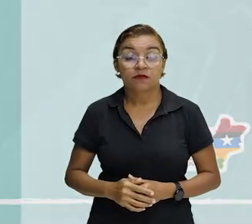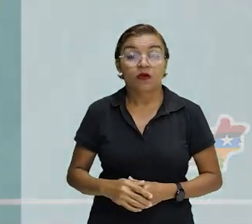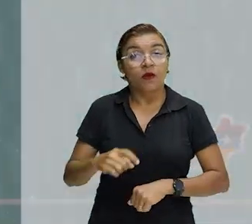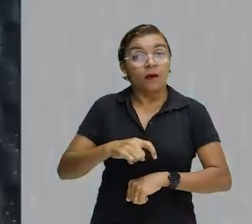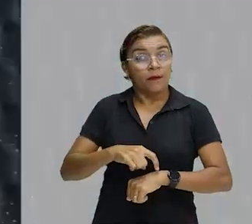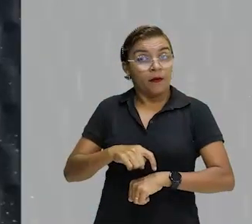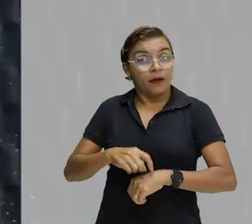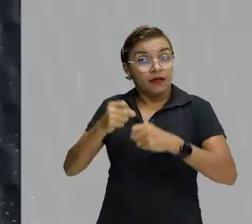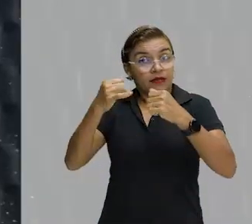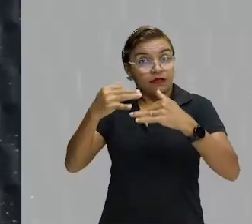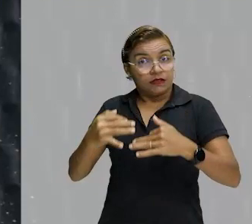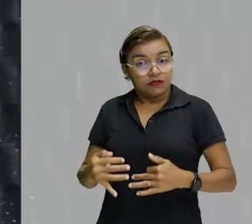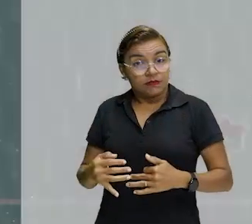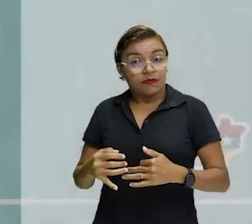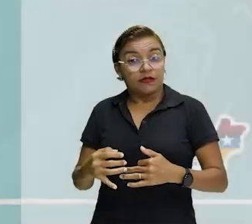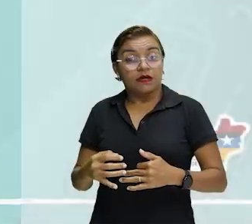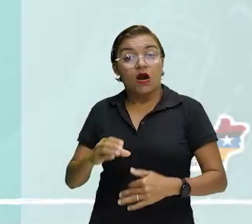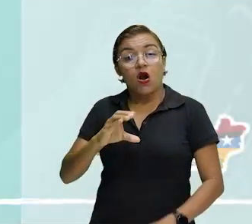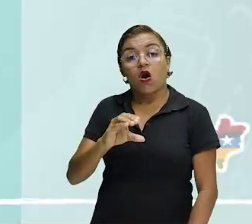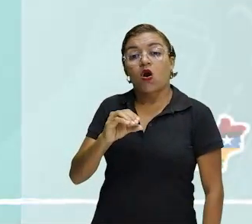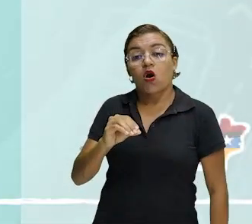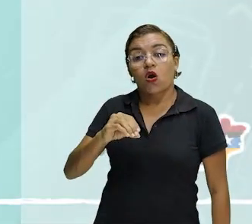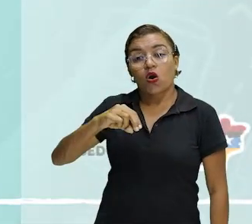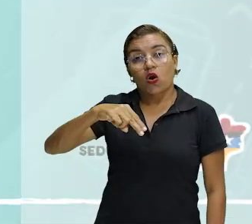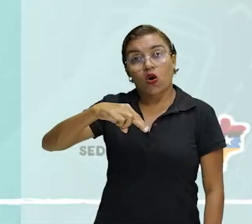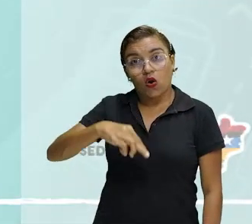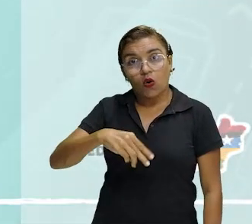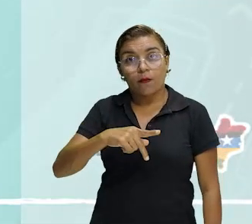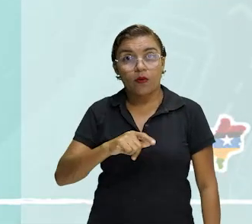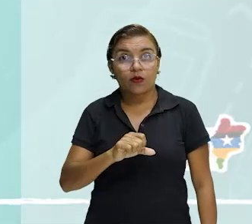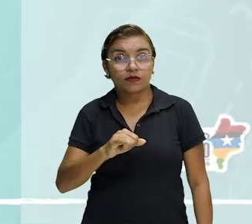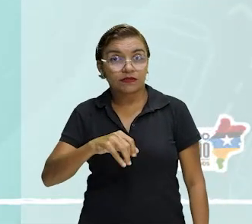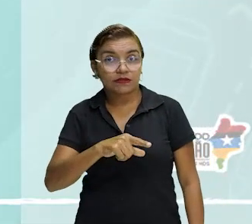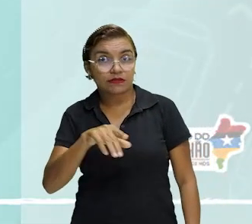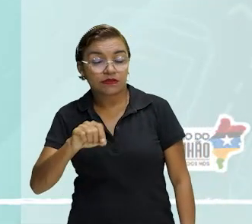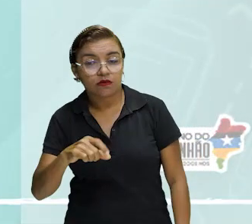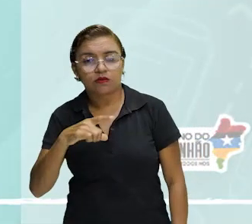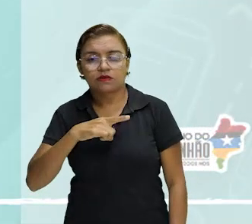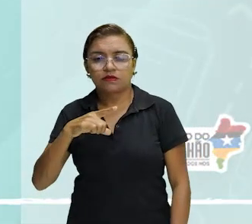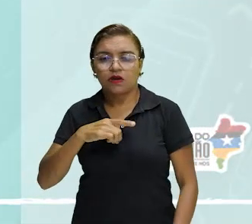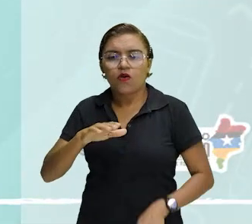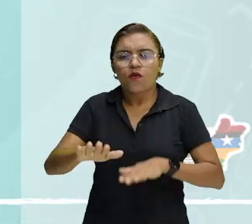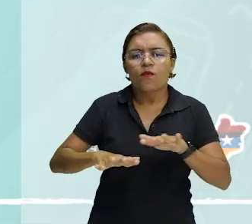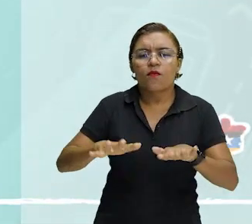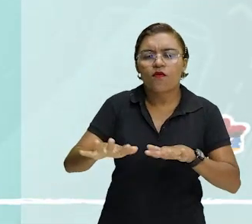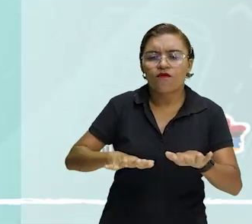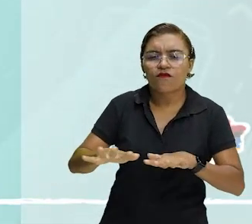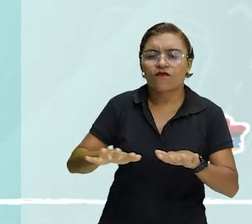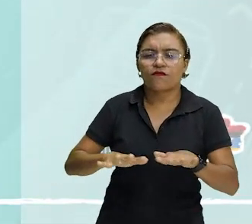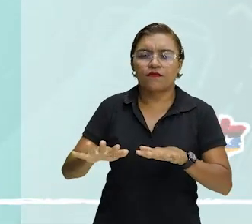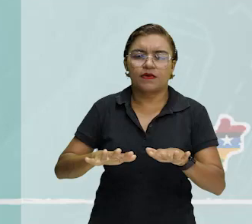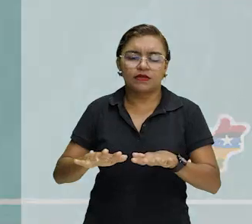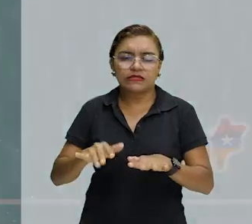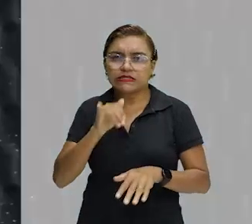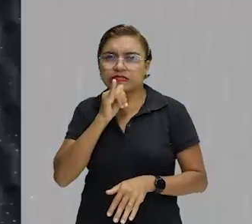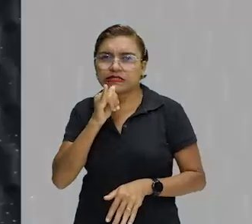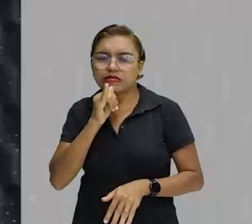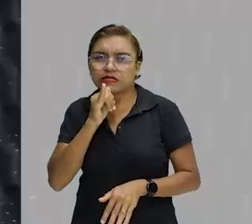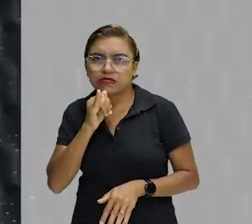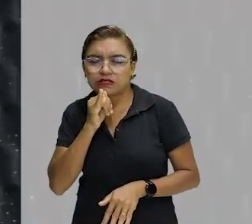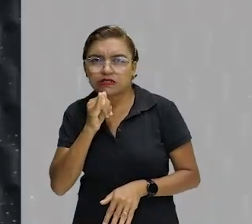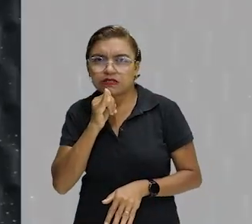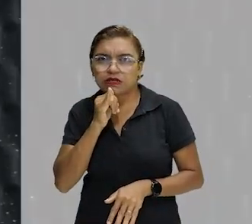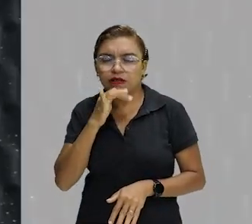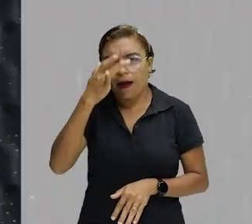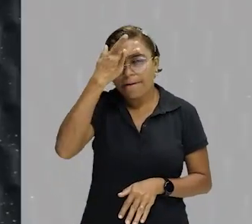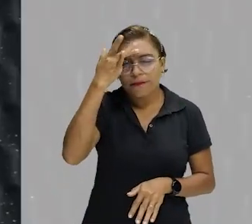de composição, o movimento que é criado na composição, ele também cria a forma como o espectador vai